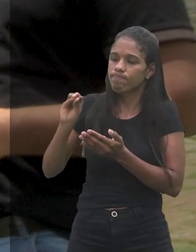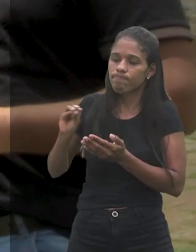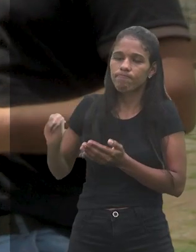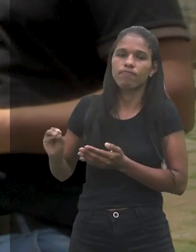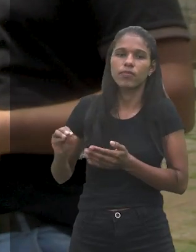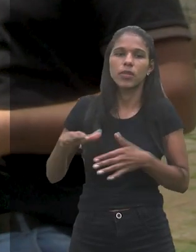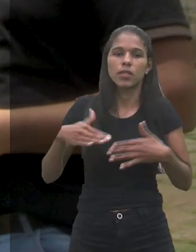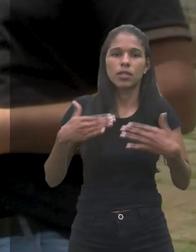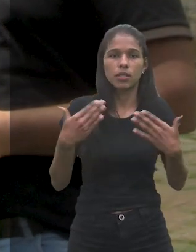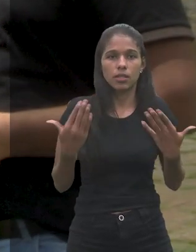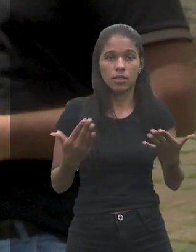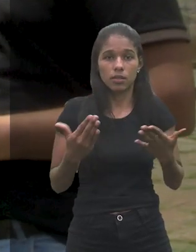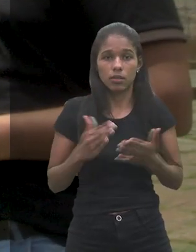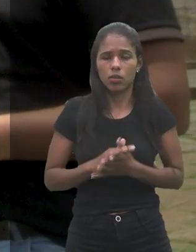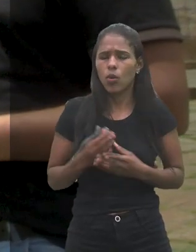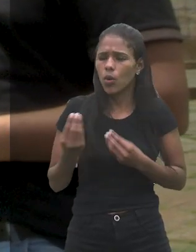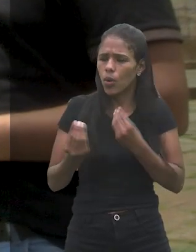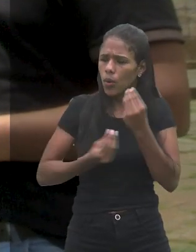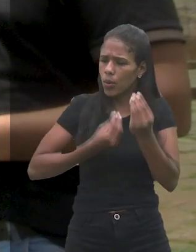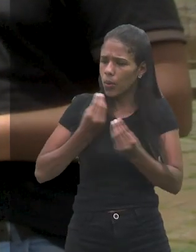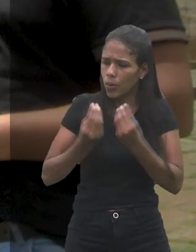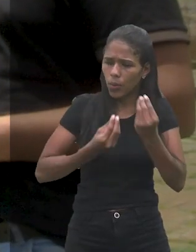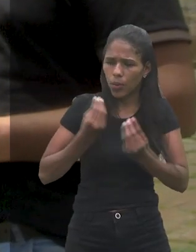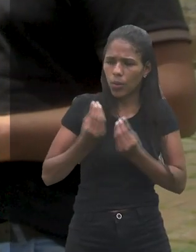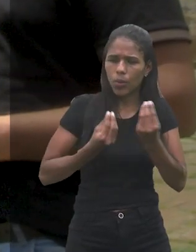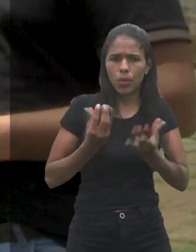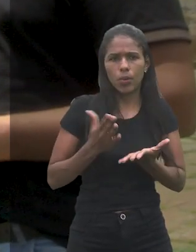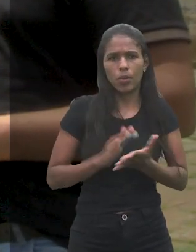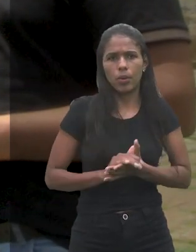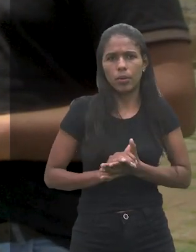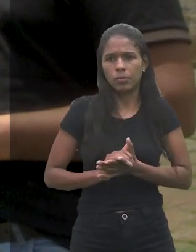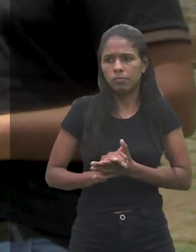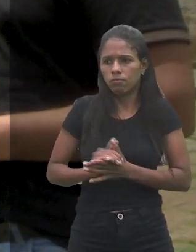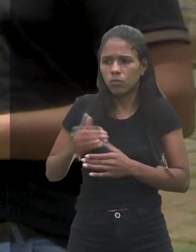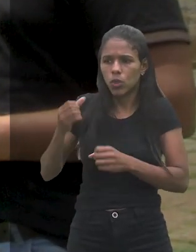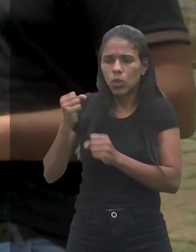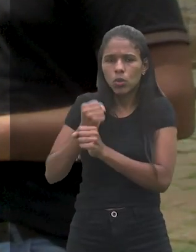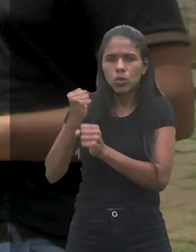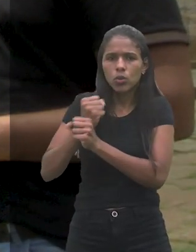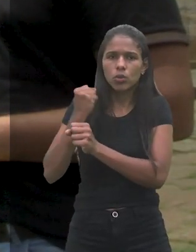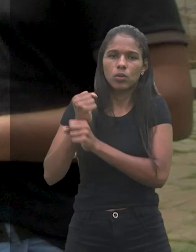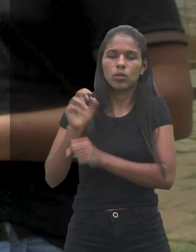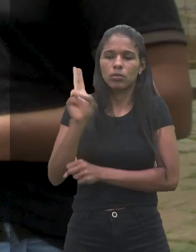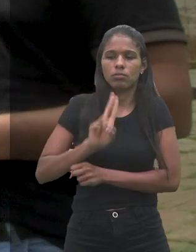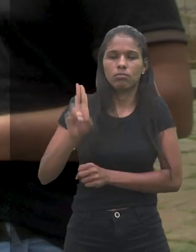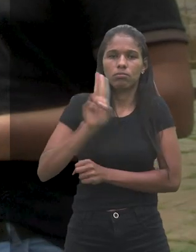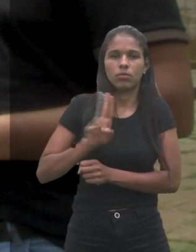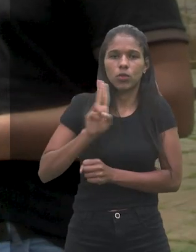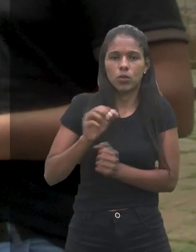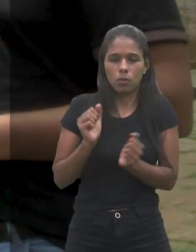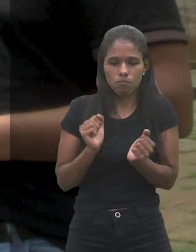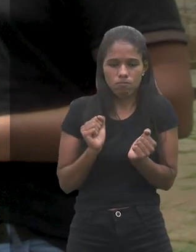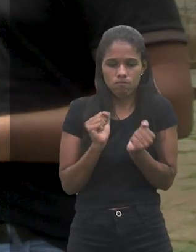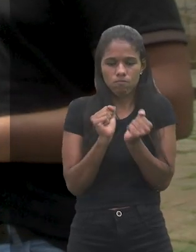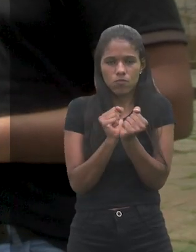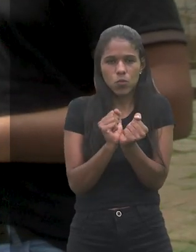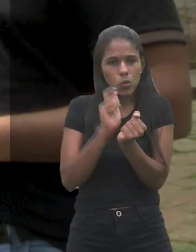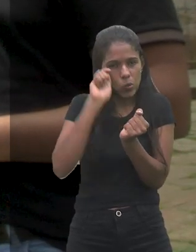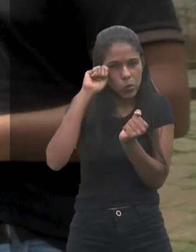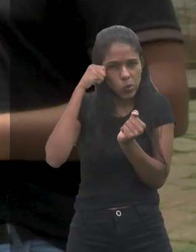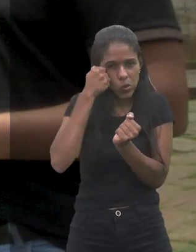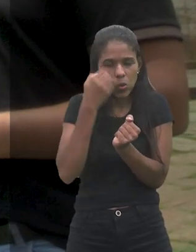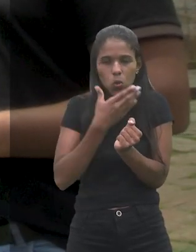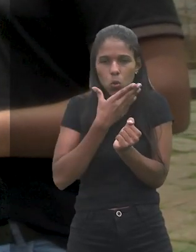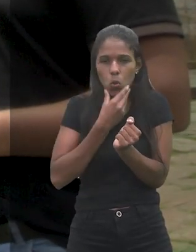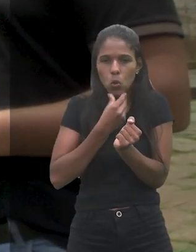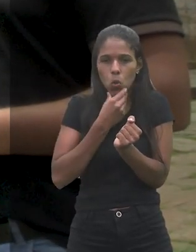ele falar com eles tinha que falar em Iorubá. Eles não entendiam português de Portugal. Os portugueses na época, gente, contracenavam com pessoas do